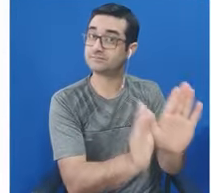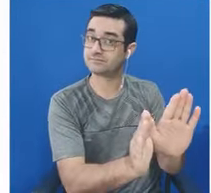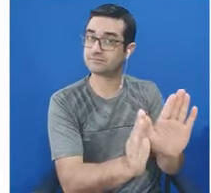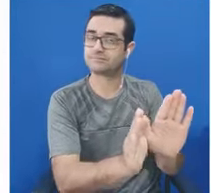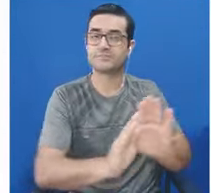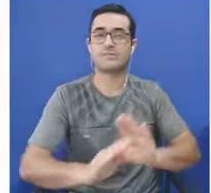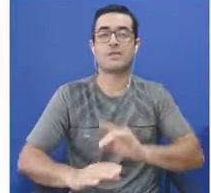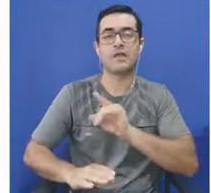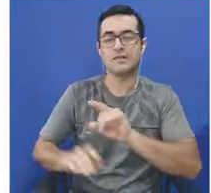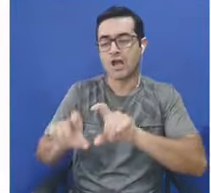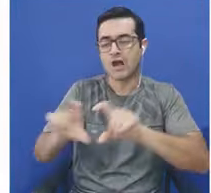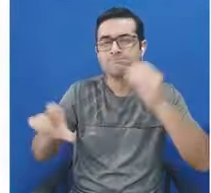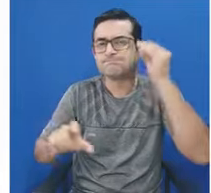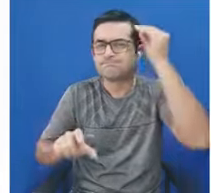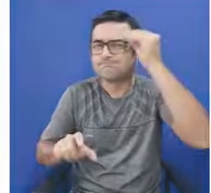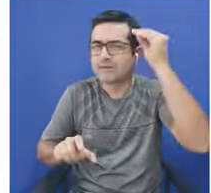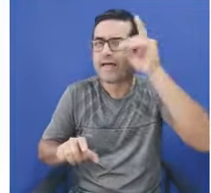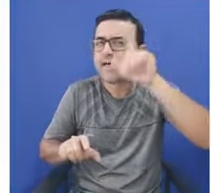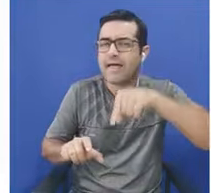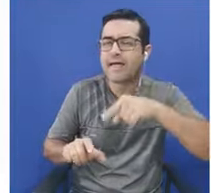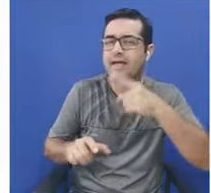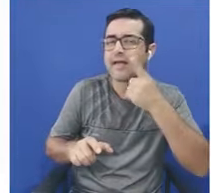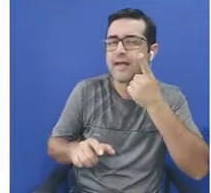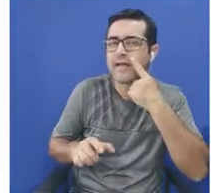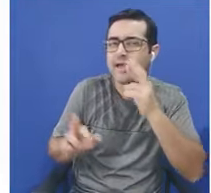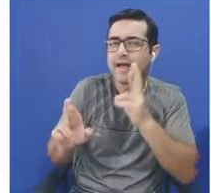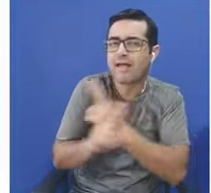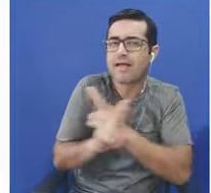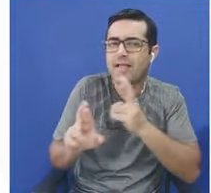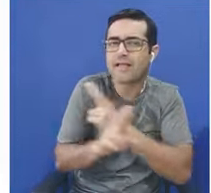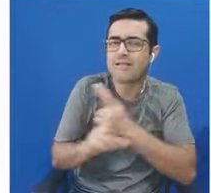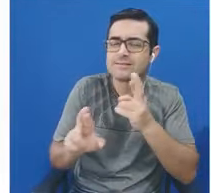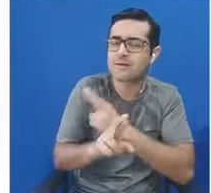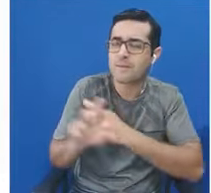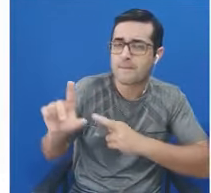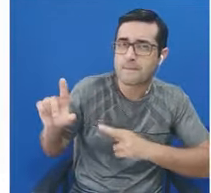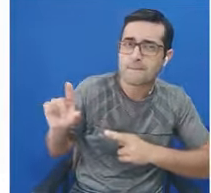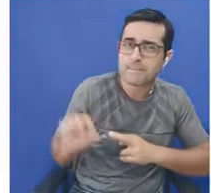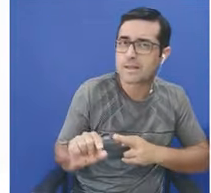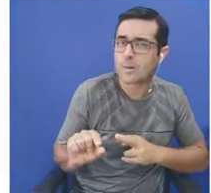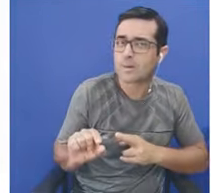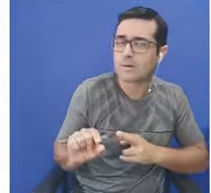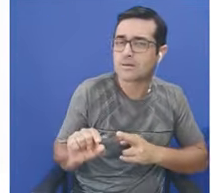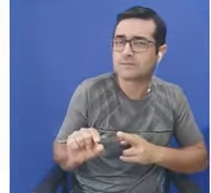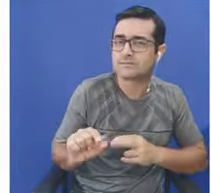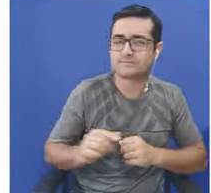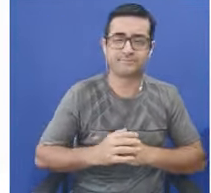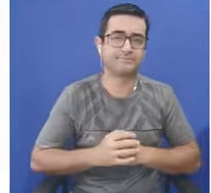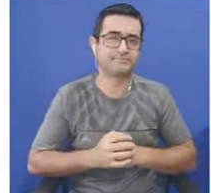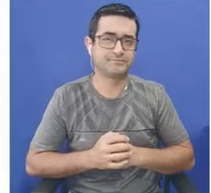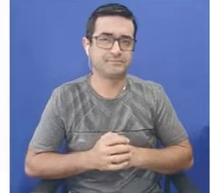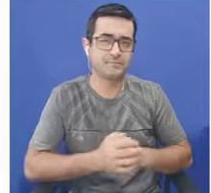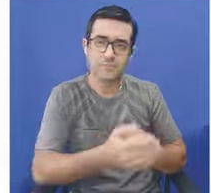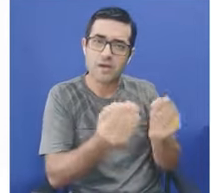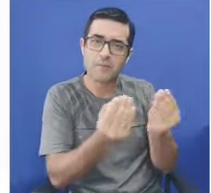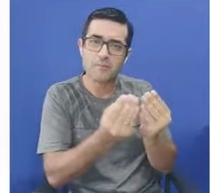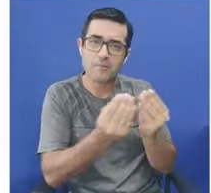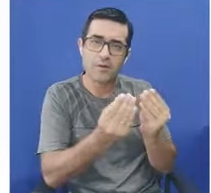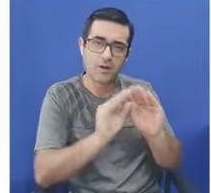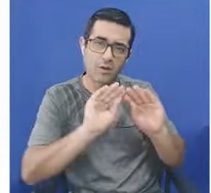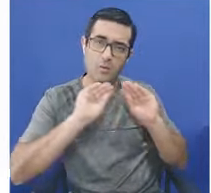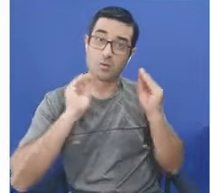substância. A fórmula empírica vai dar a menor relação entre eles. Por exemplo, se a